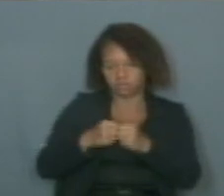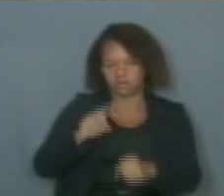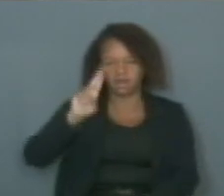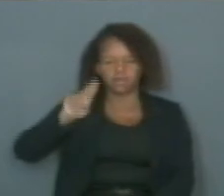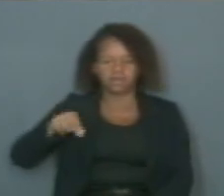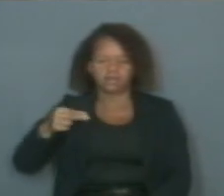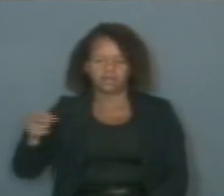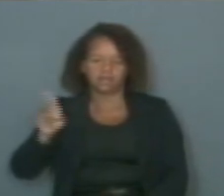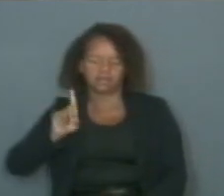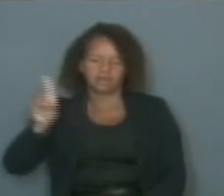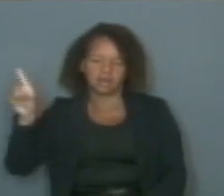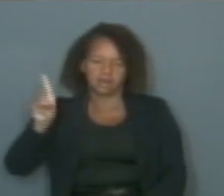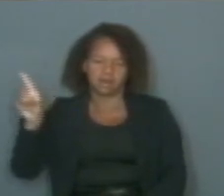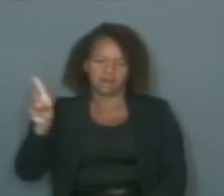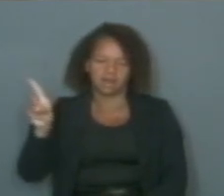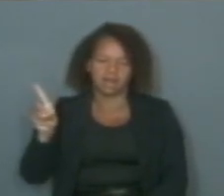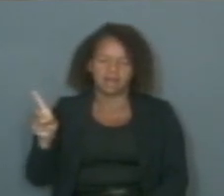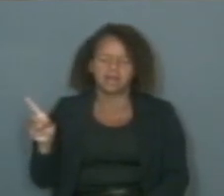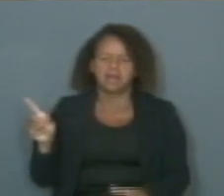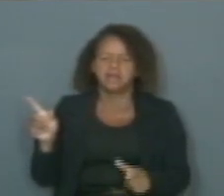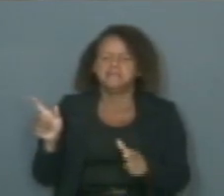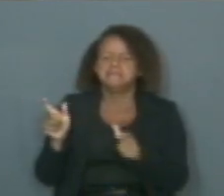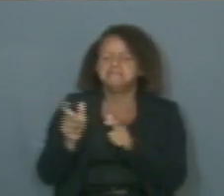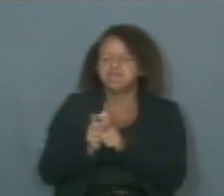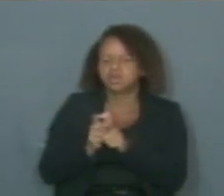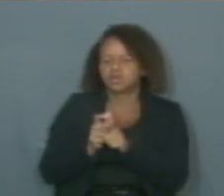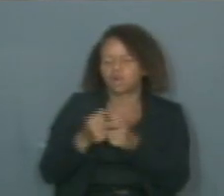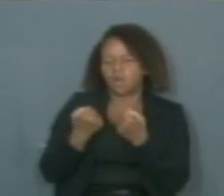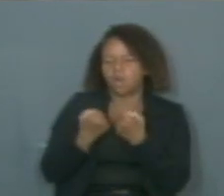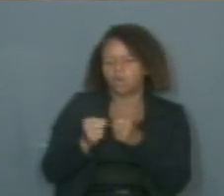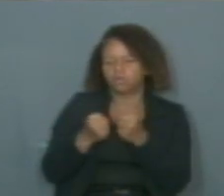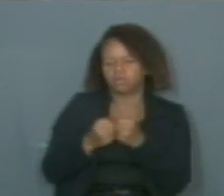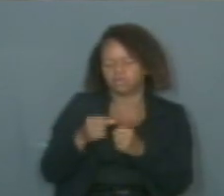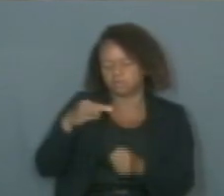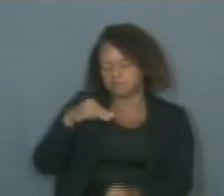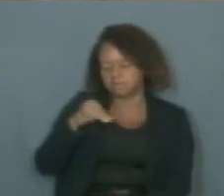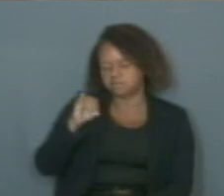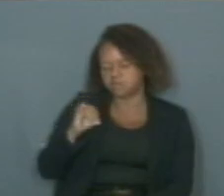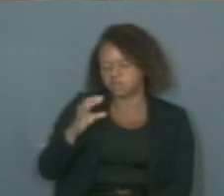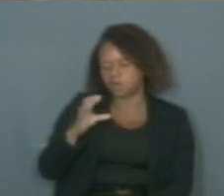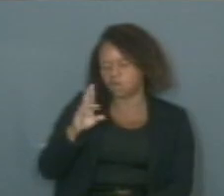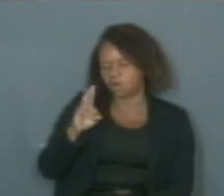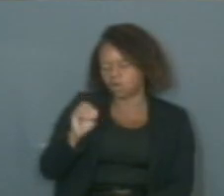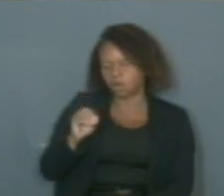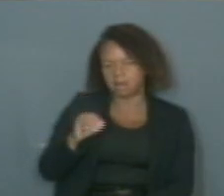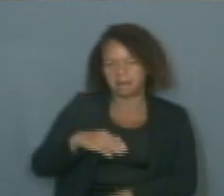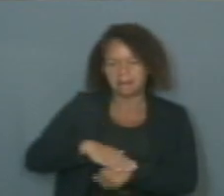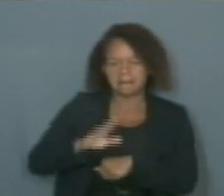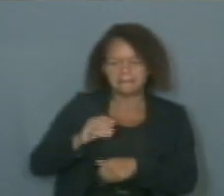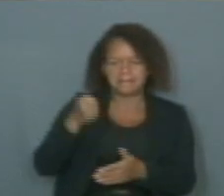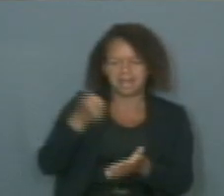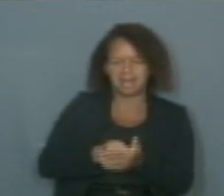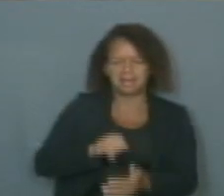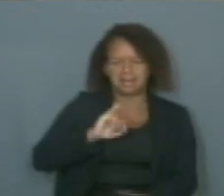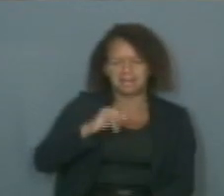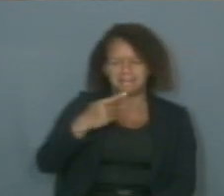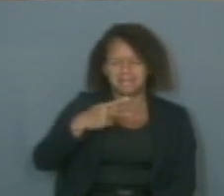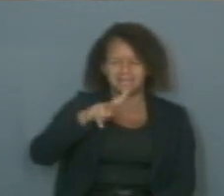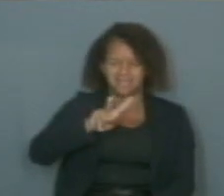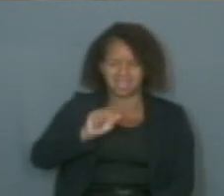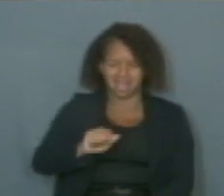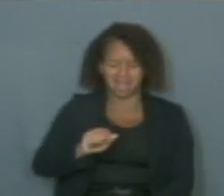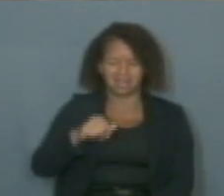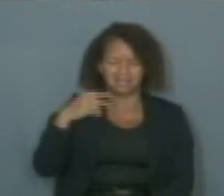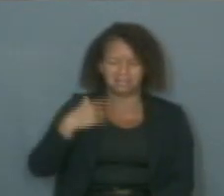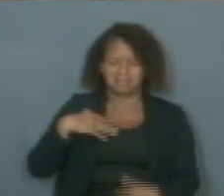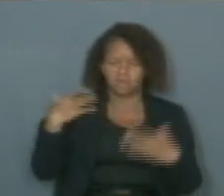era considerado micro-ônibus. E a gente pagava mais IPVA, uma alíquota maior